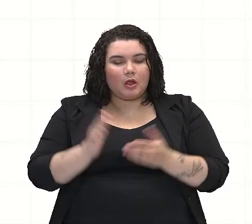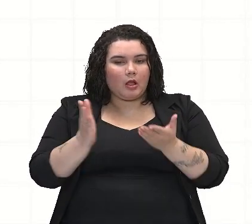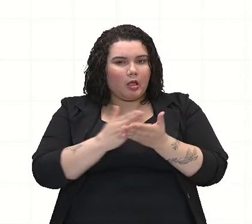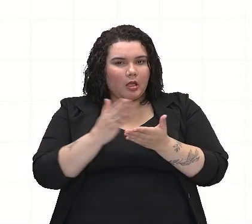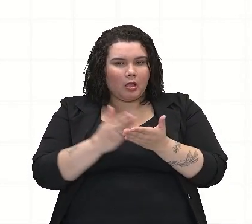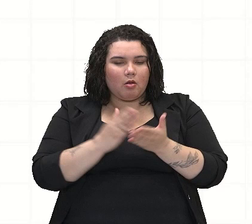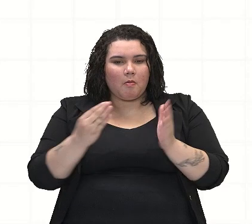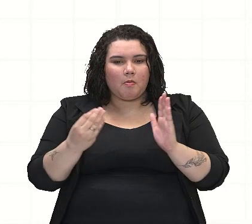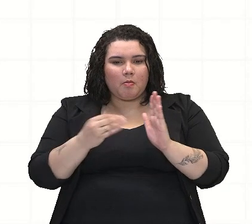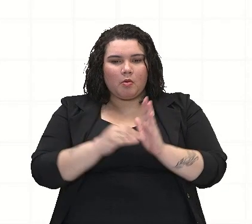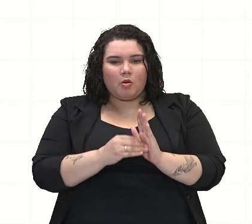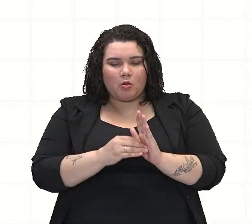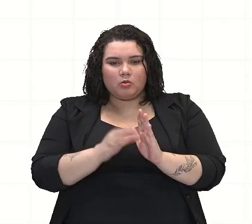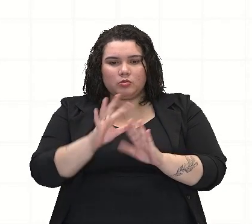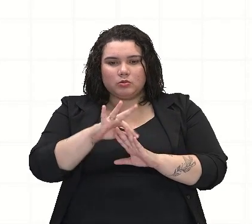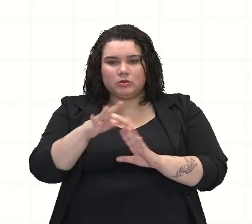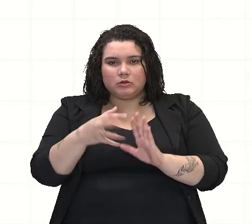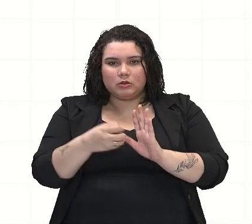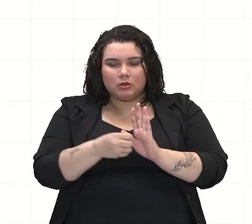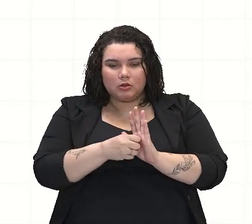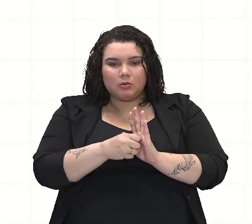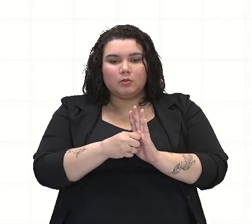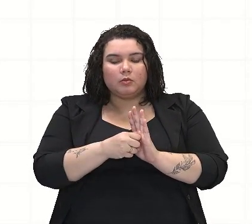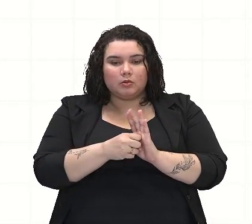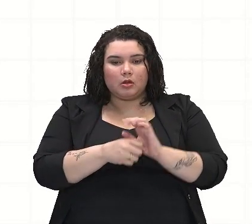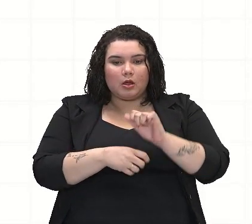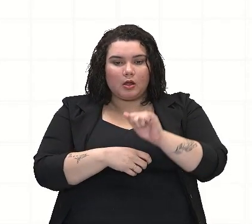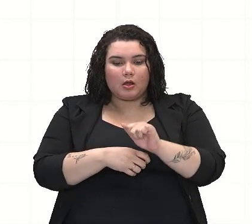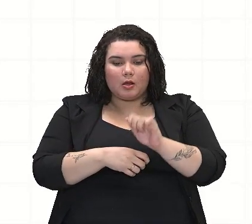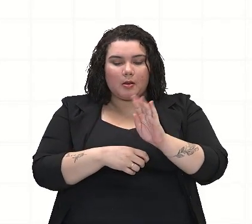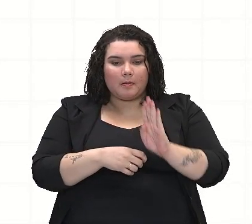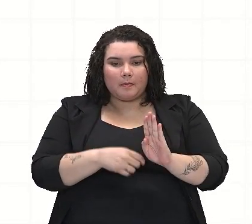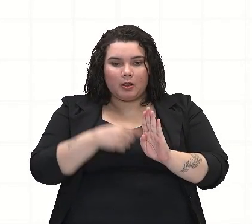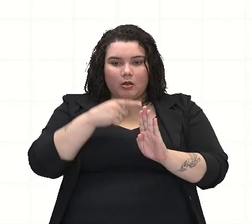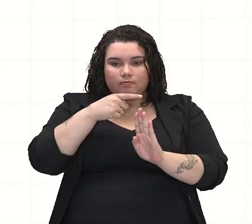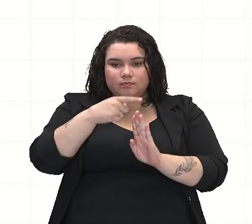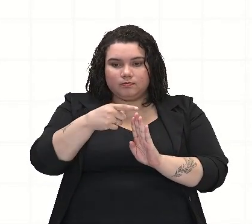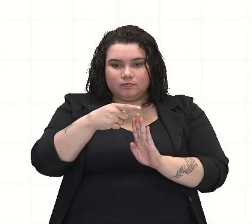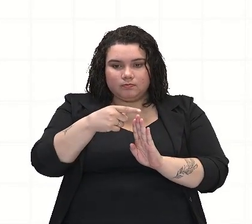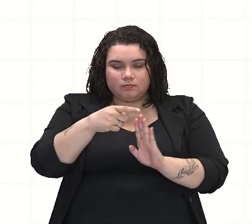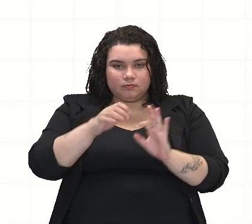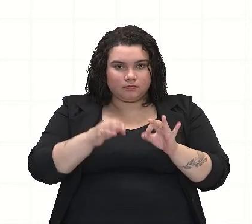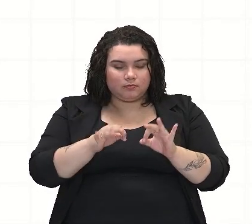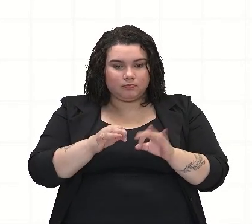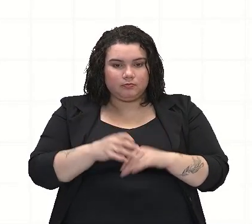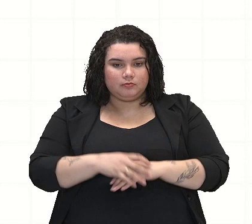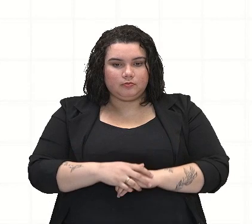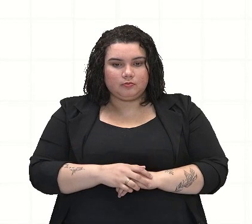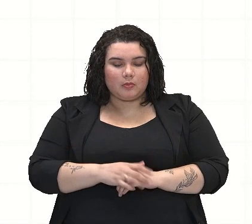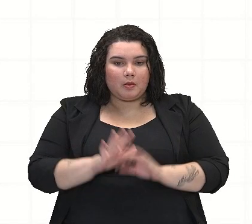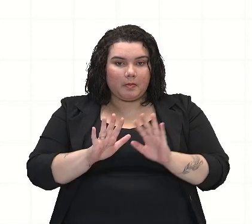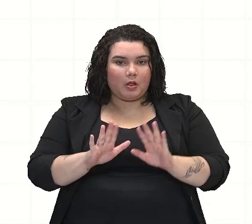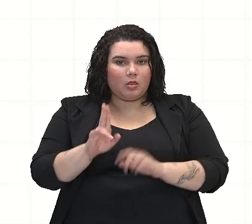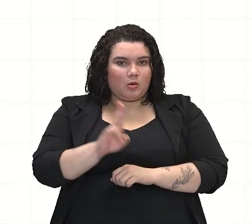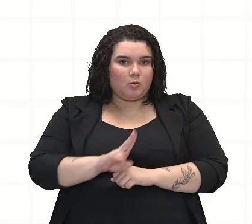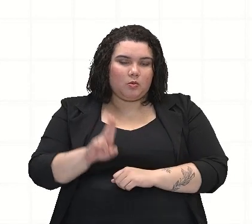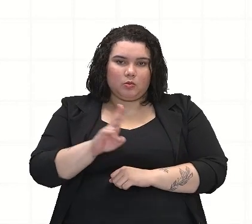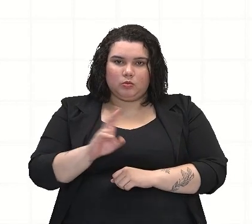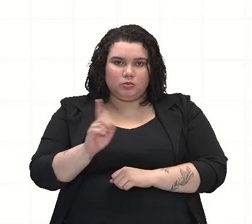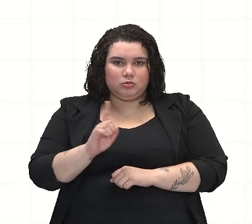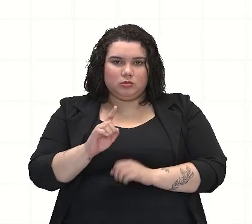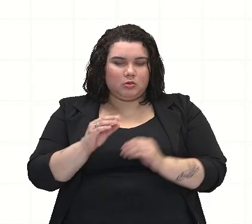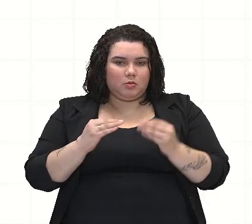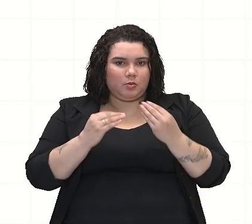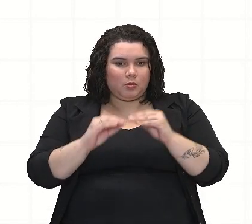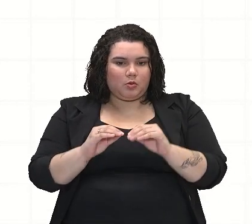colocado um símbolo quando está falando de um segmento de reta. Aqui nós não vamos utilizar esse